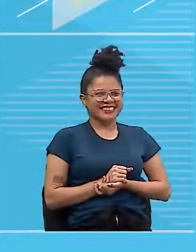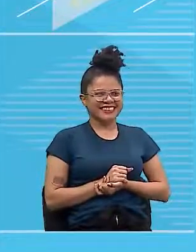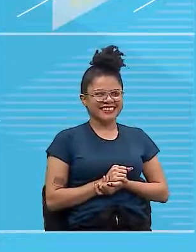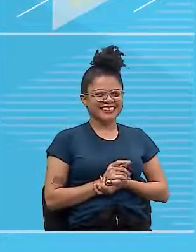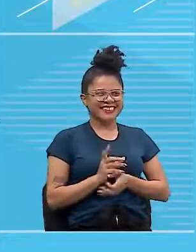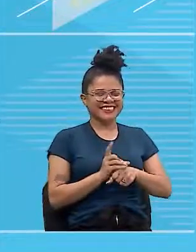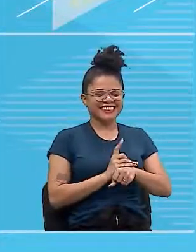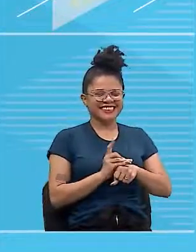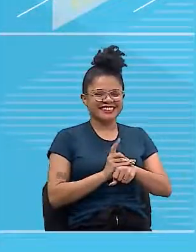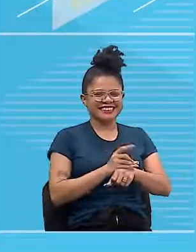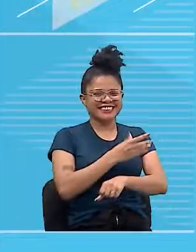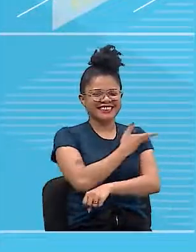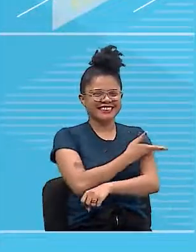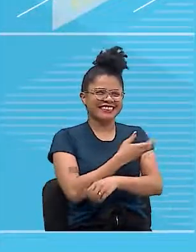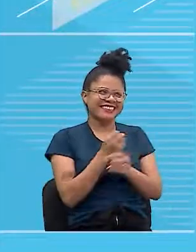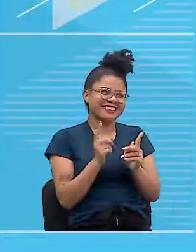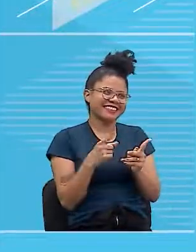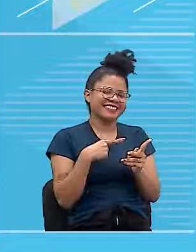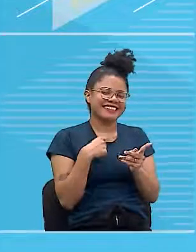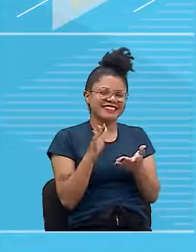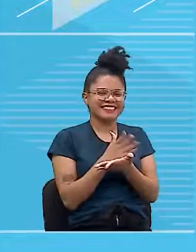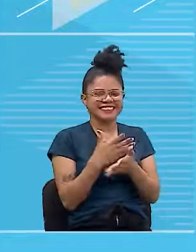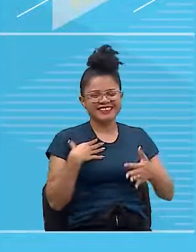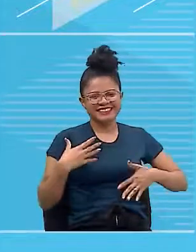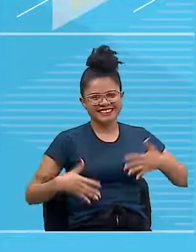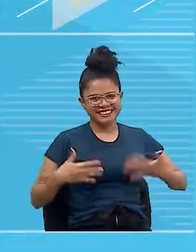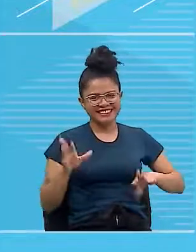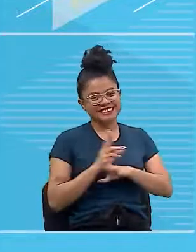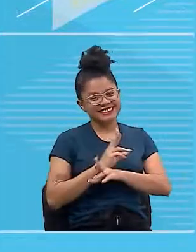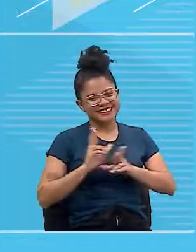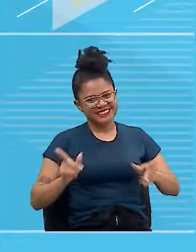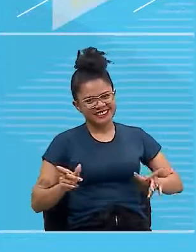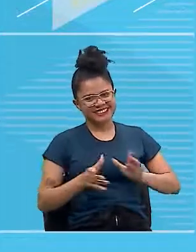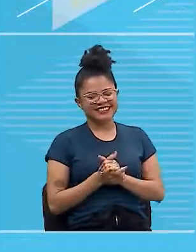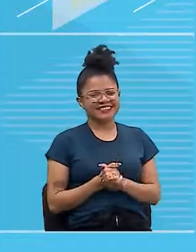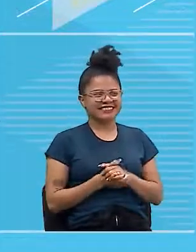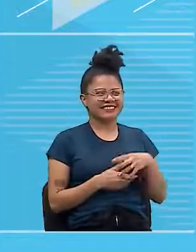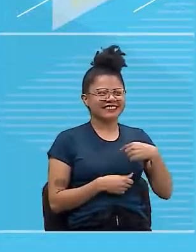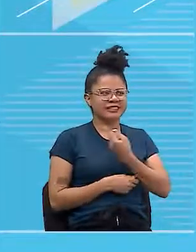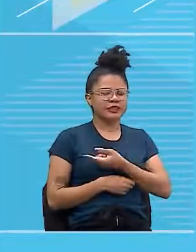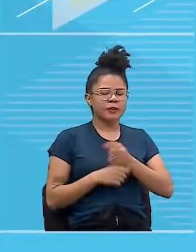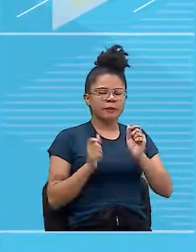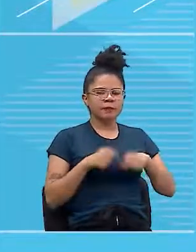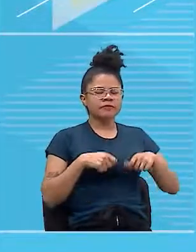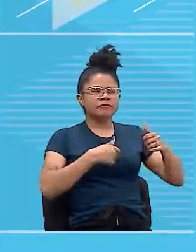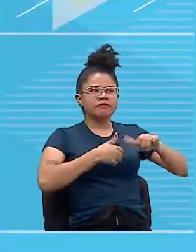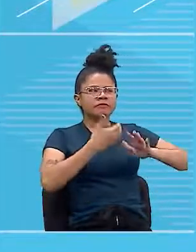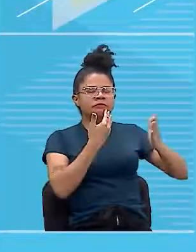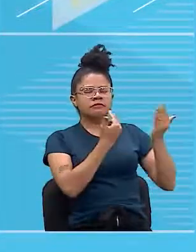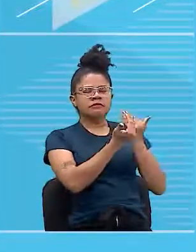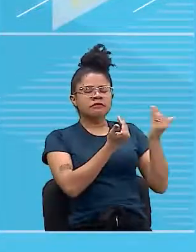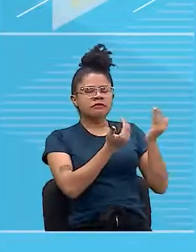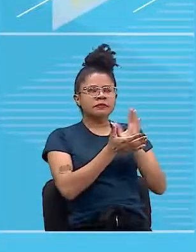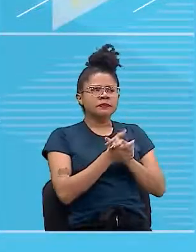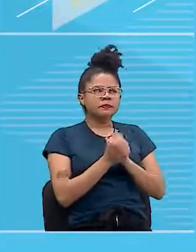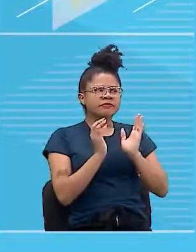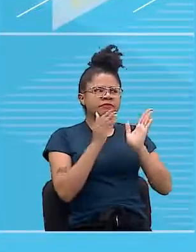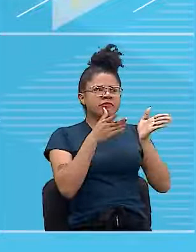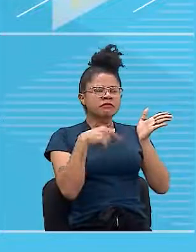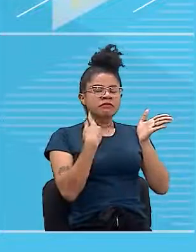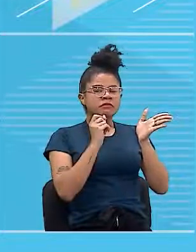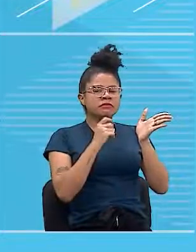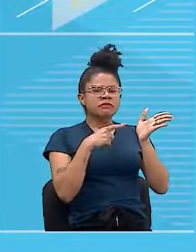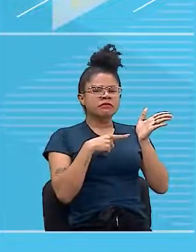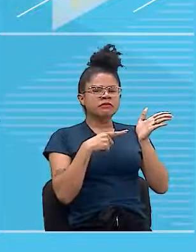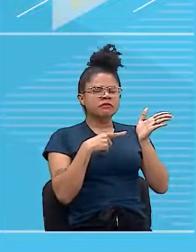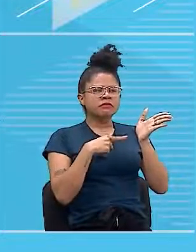no Branco não né tem outros efeitos sinergéticos aí que a gente tem que contar por isso a gente Foca Quem vai fazer uma atividade